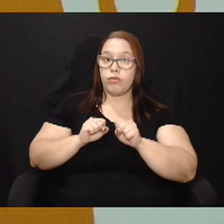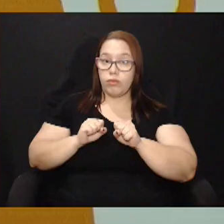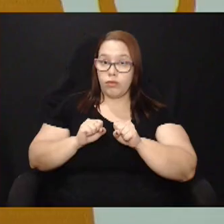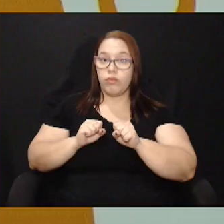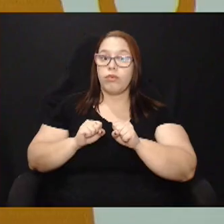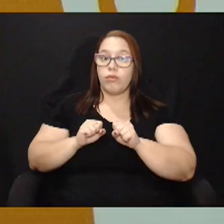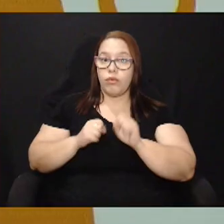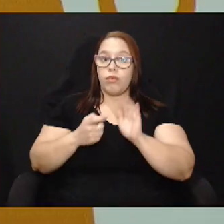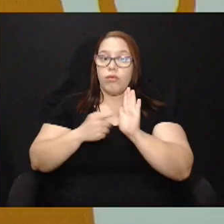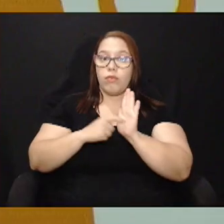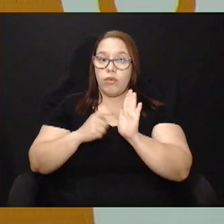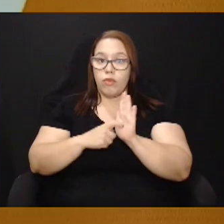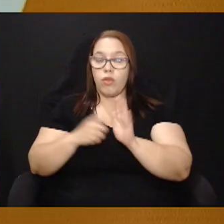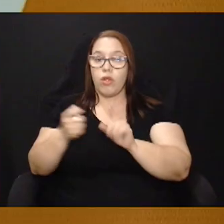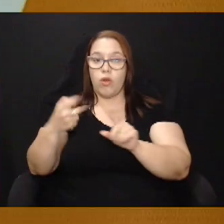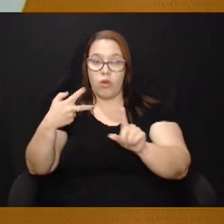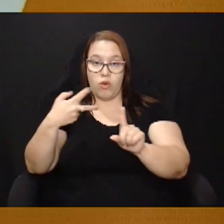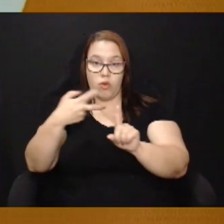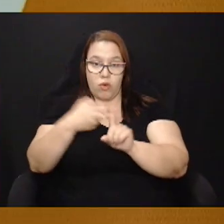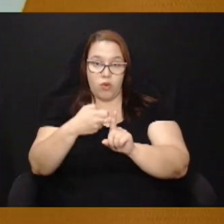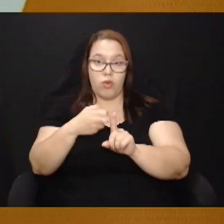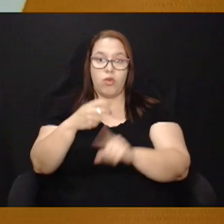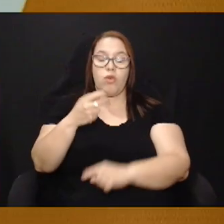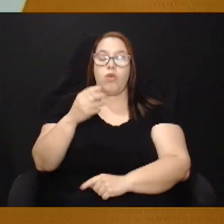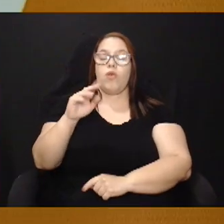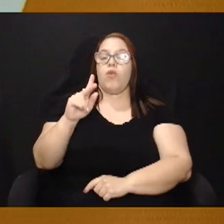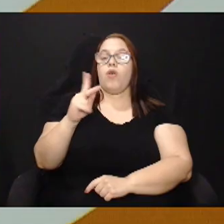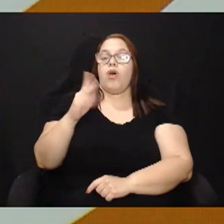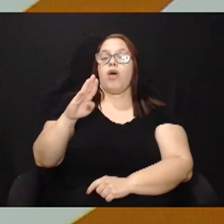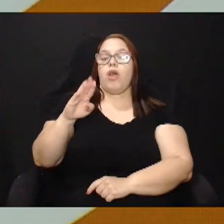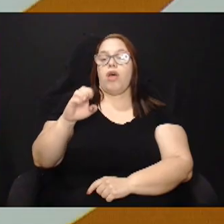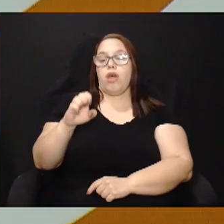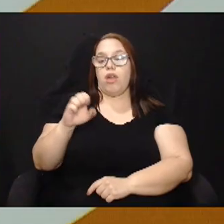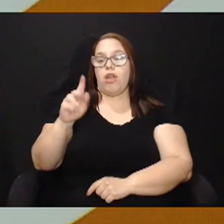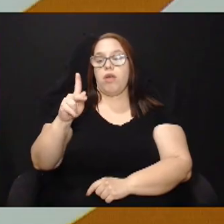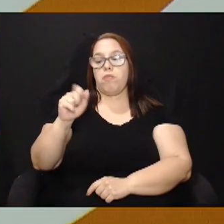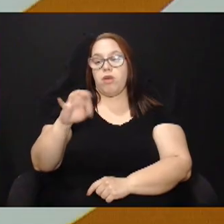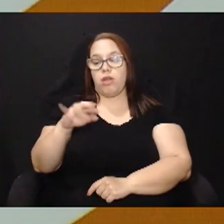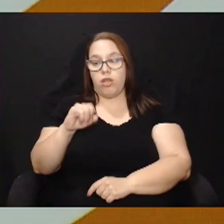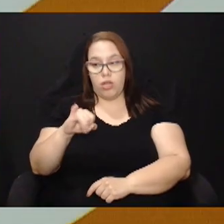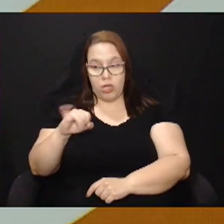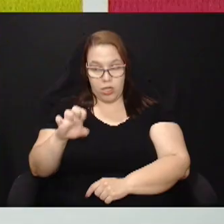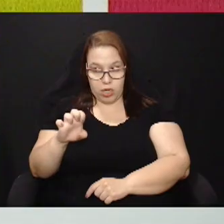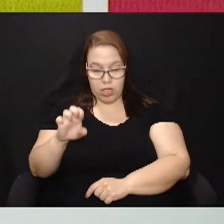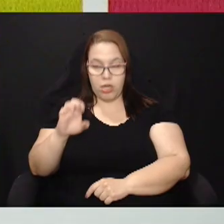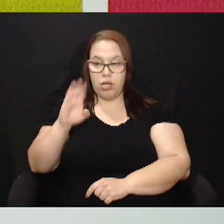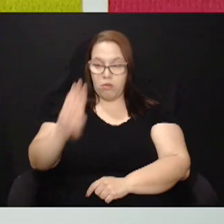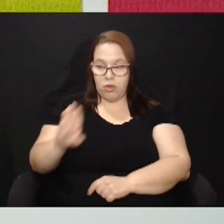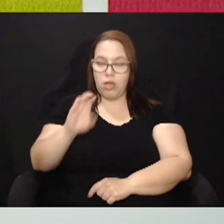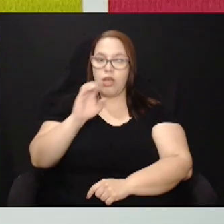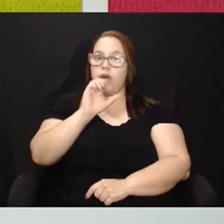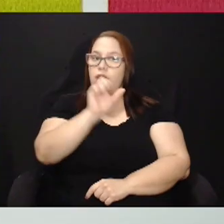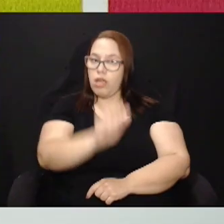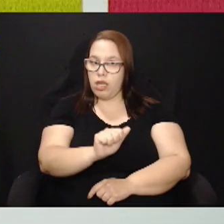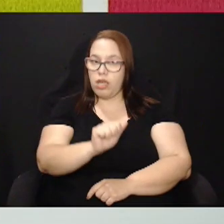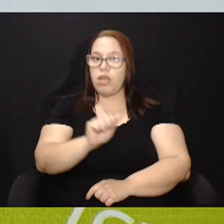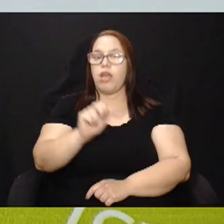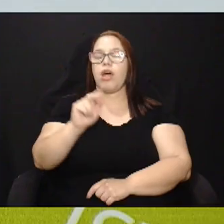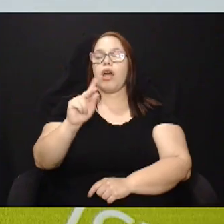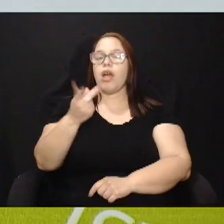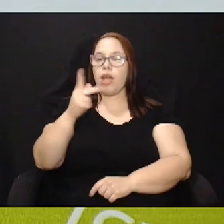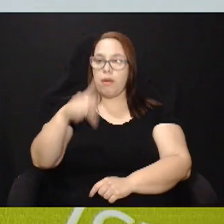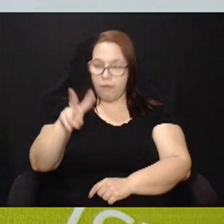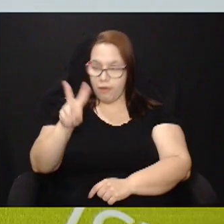o uso de vacinas como hepatite B, hepatite e hepatite A e também HPV, por